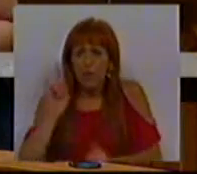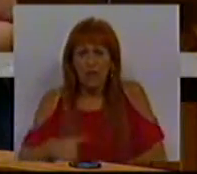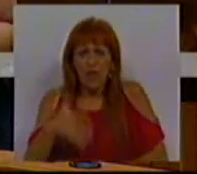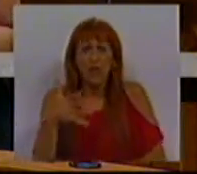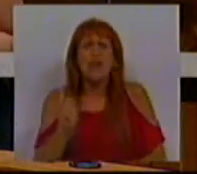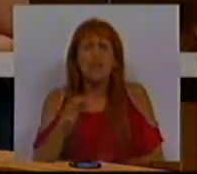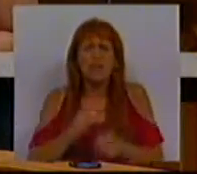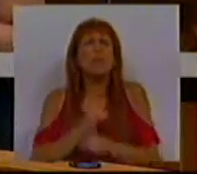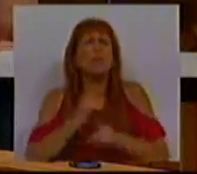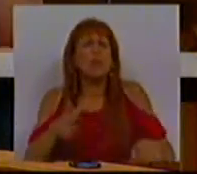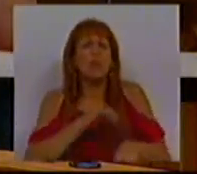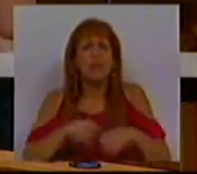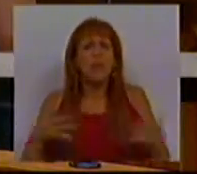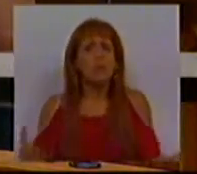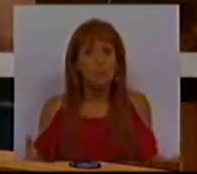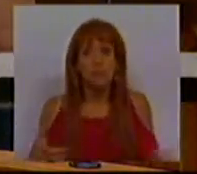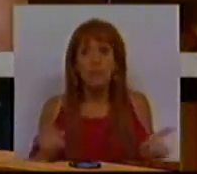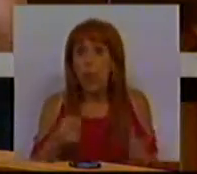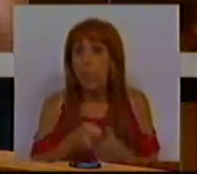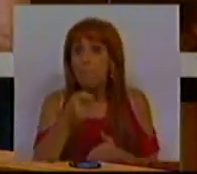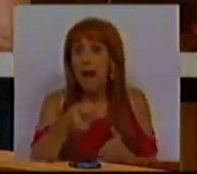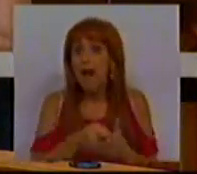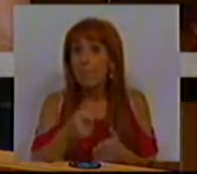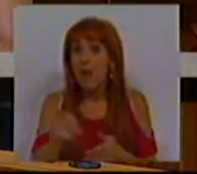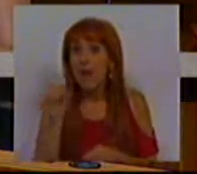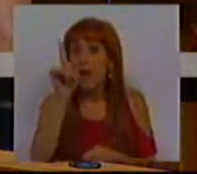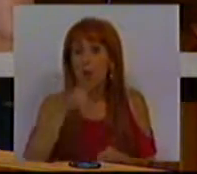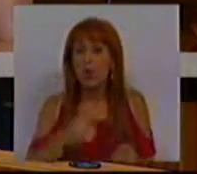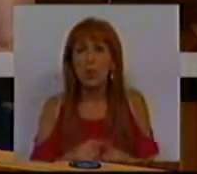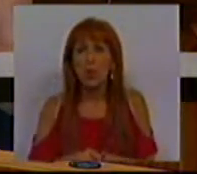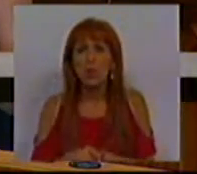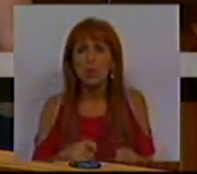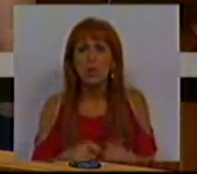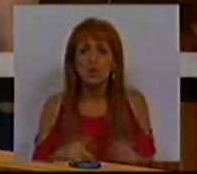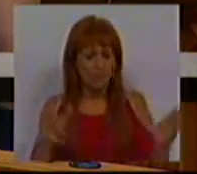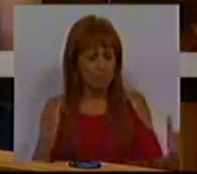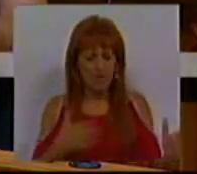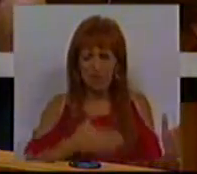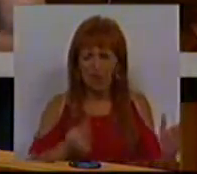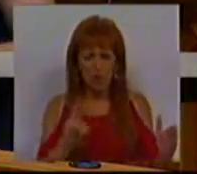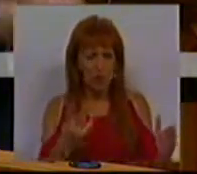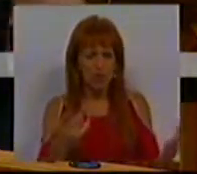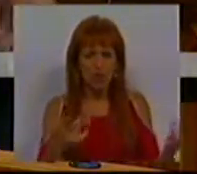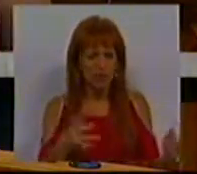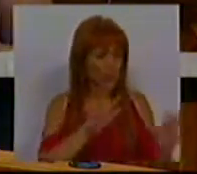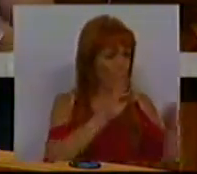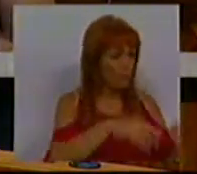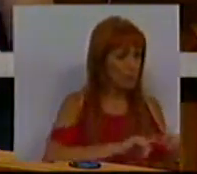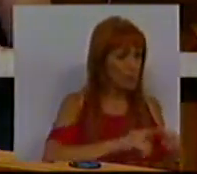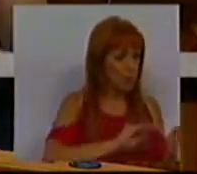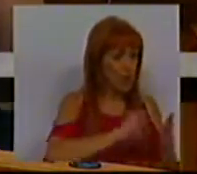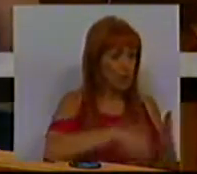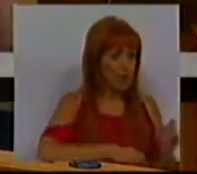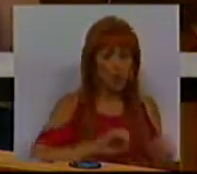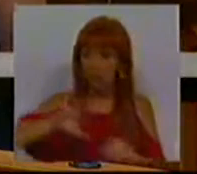Para quê, senhores deputados? Para não pagar ou para não considerar um hiato de 2 ou 3 semanas entre o final de um contrato e